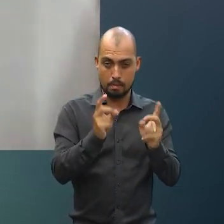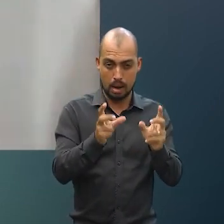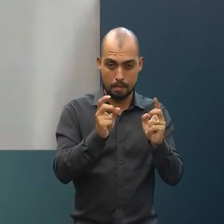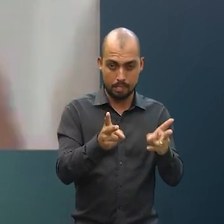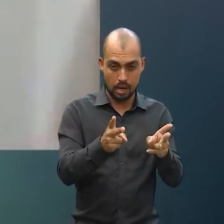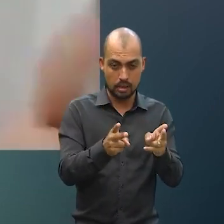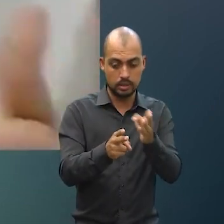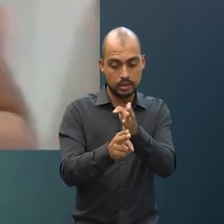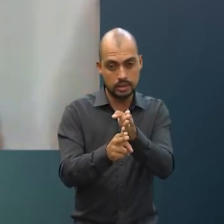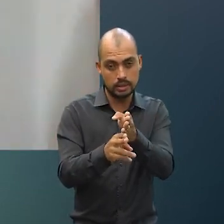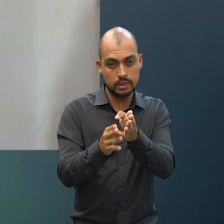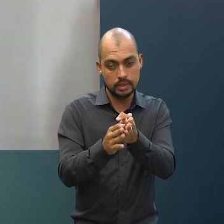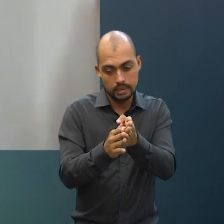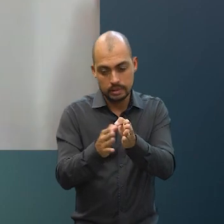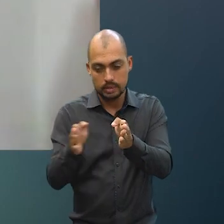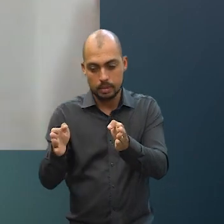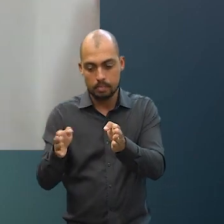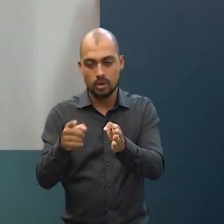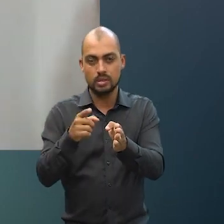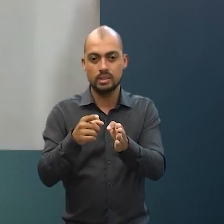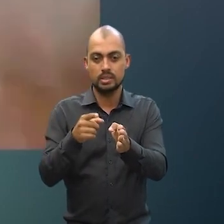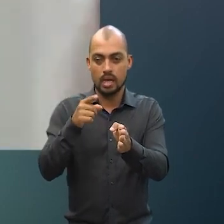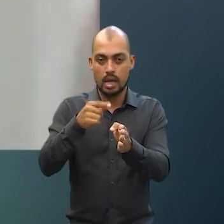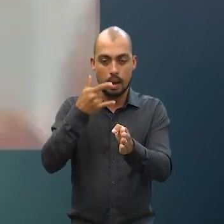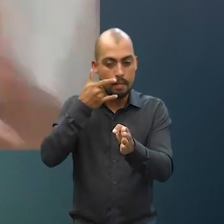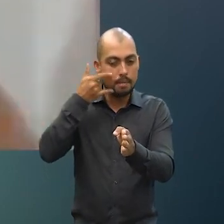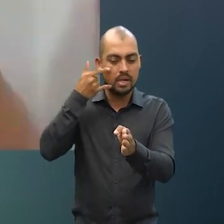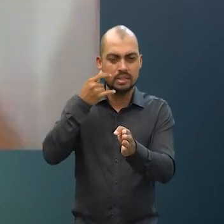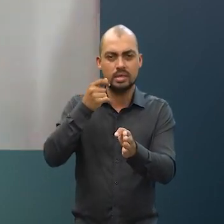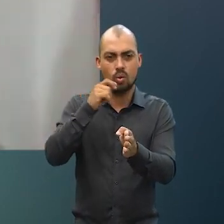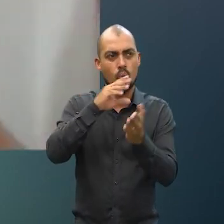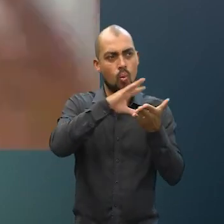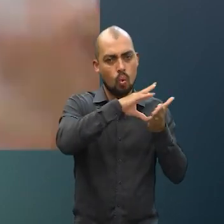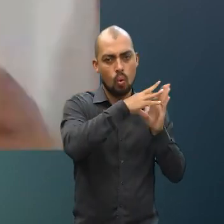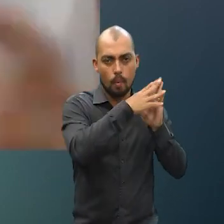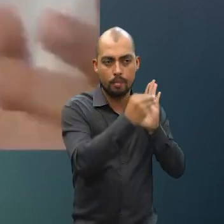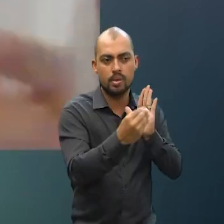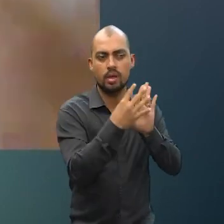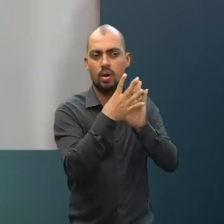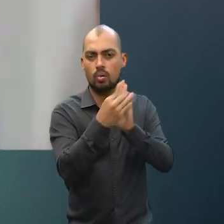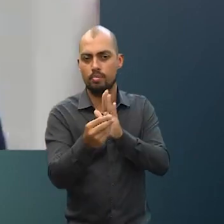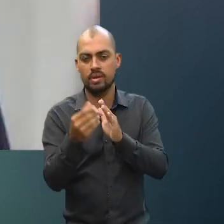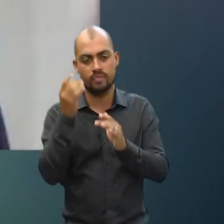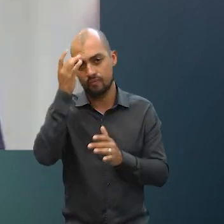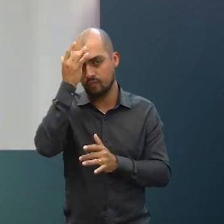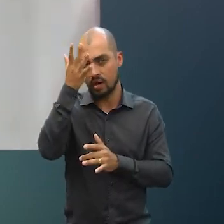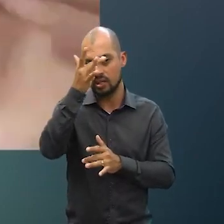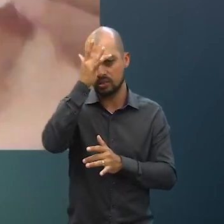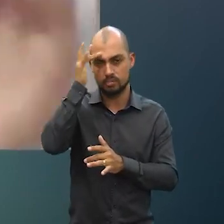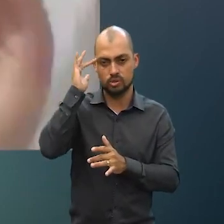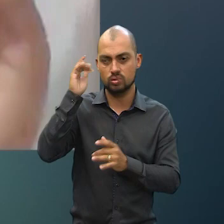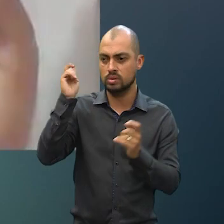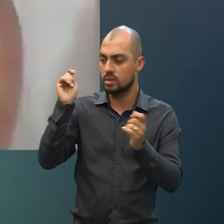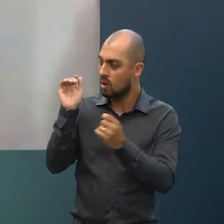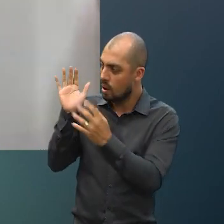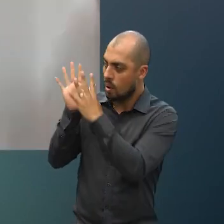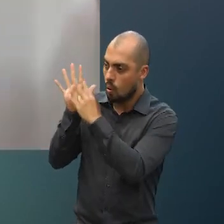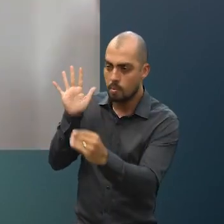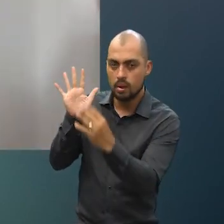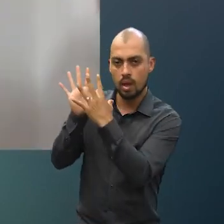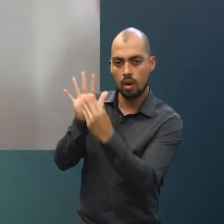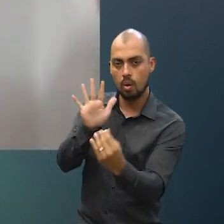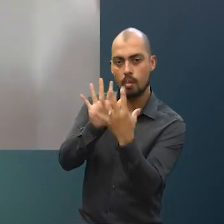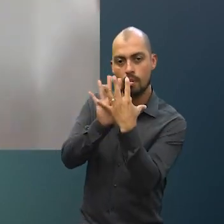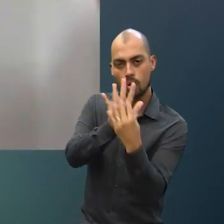e por ser algo que ele é bastante copiável, né, que naturalmente muita gente vai fazer isso, a